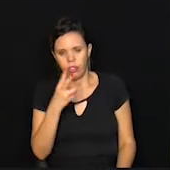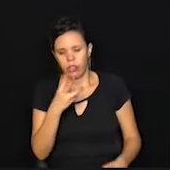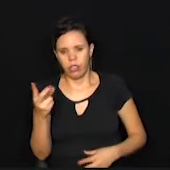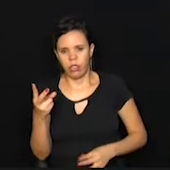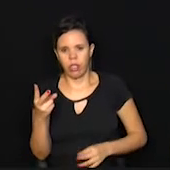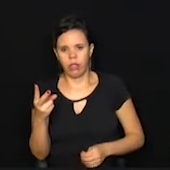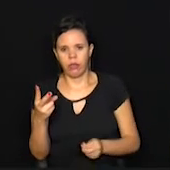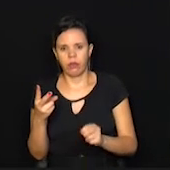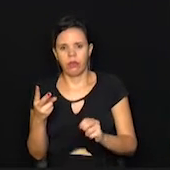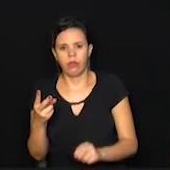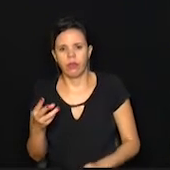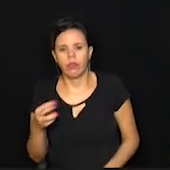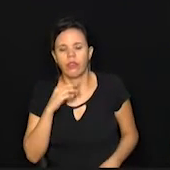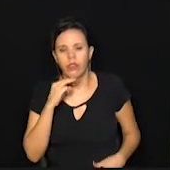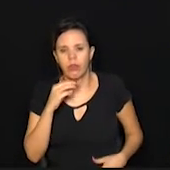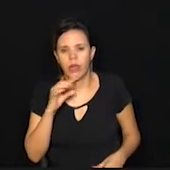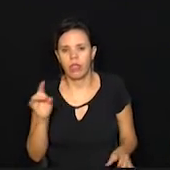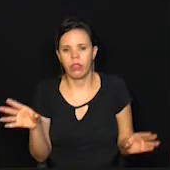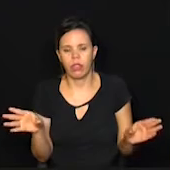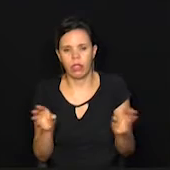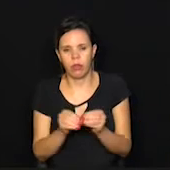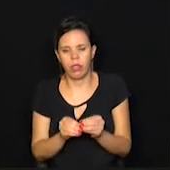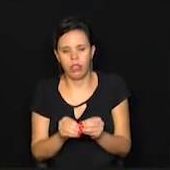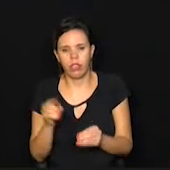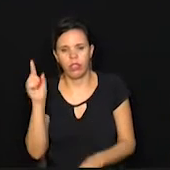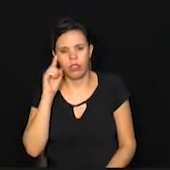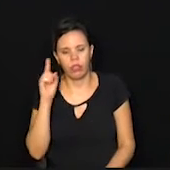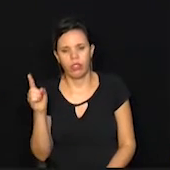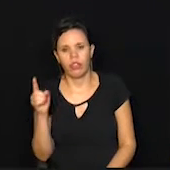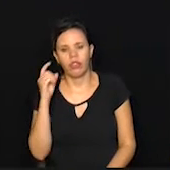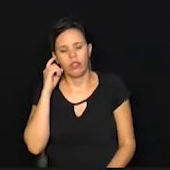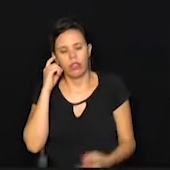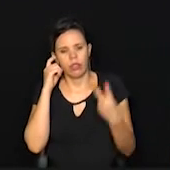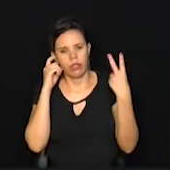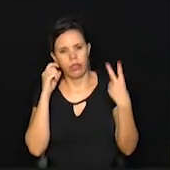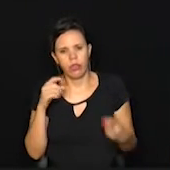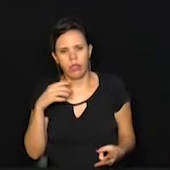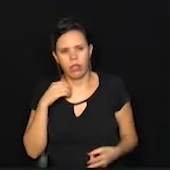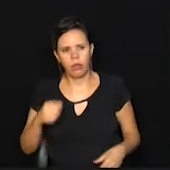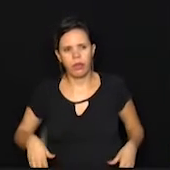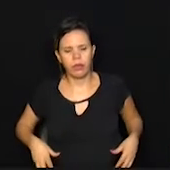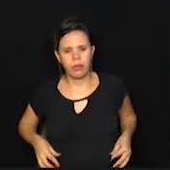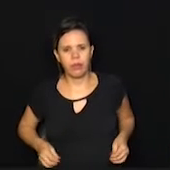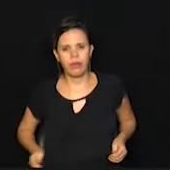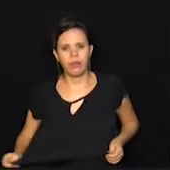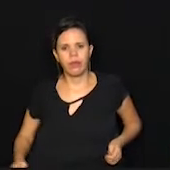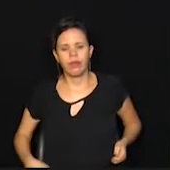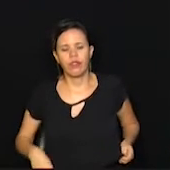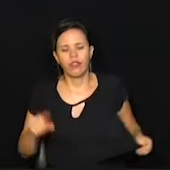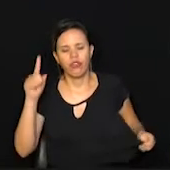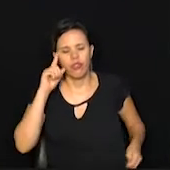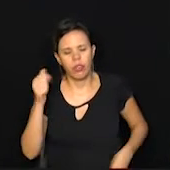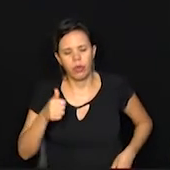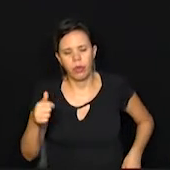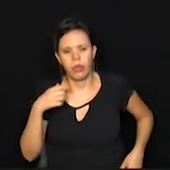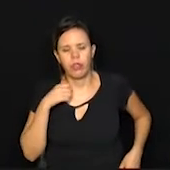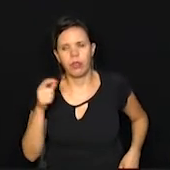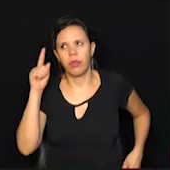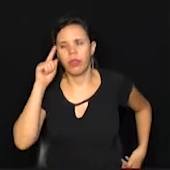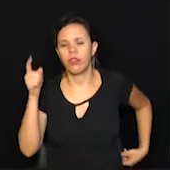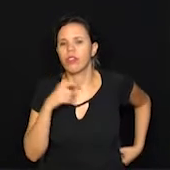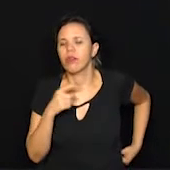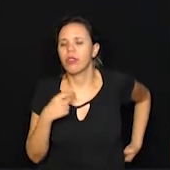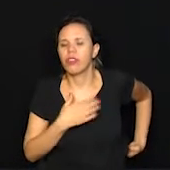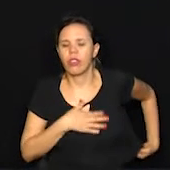Serra no dia dois de abril os militares não gostam de falar disso que o primeiro de abril o dia da mentira né e